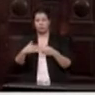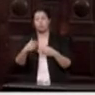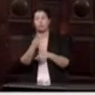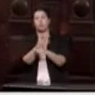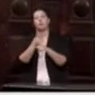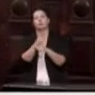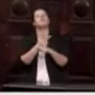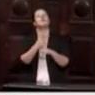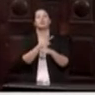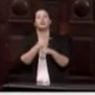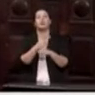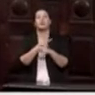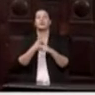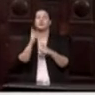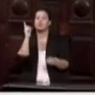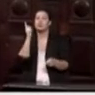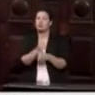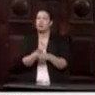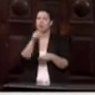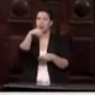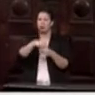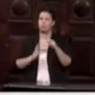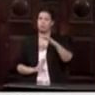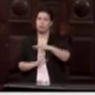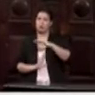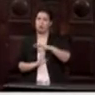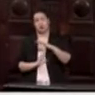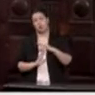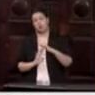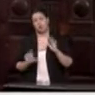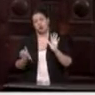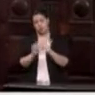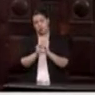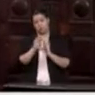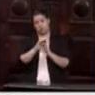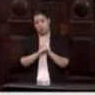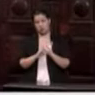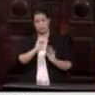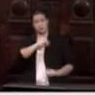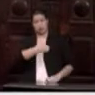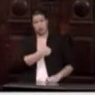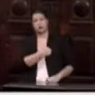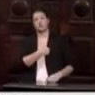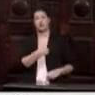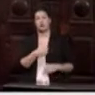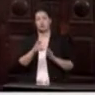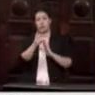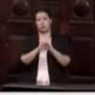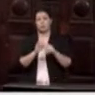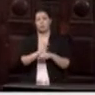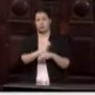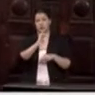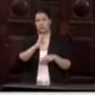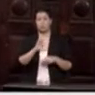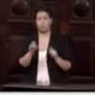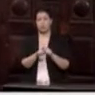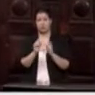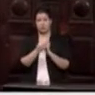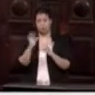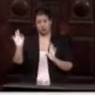se encontrar dentro dos limites prudenciais da Lei de Responsabilidade Fiscal, da Constituição do Estado, Constituição